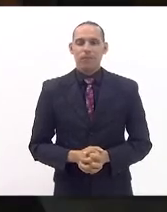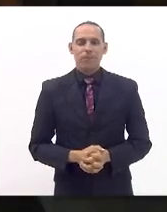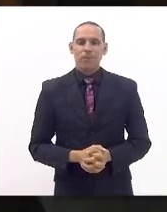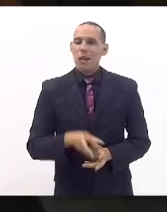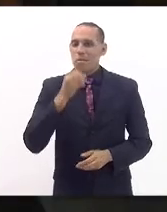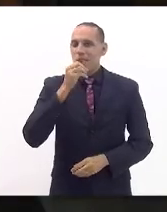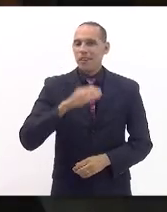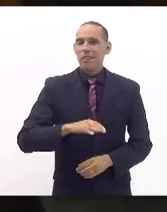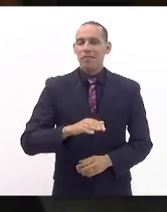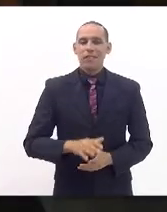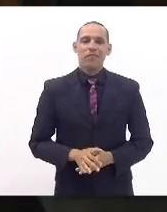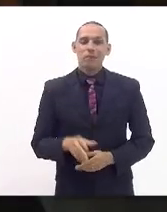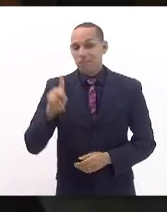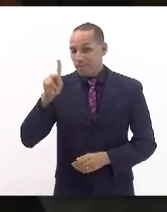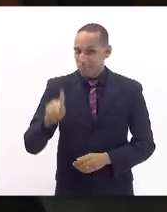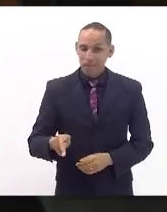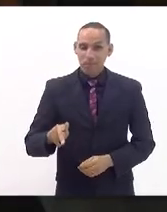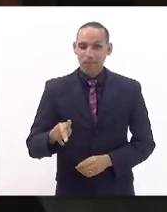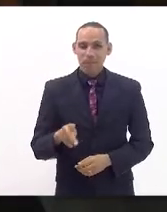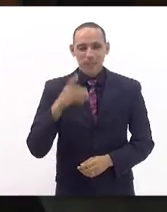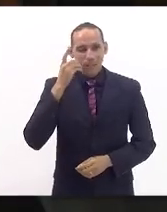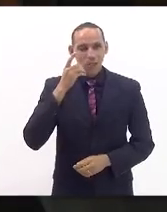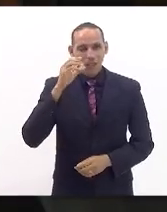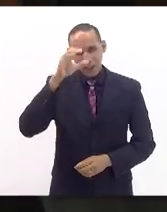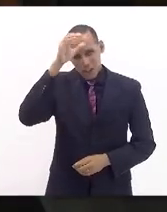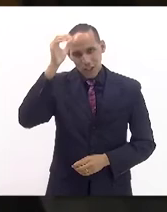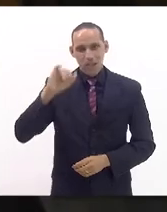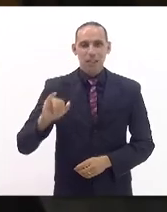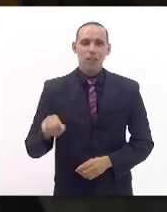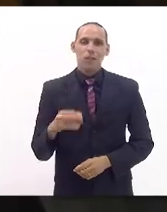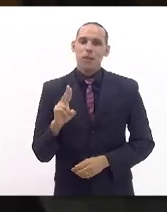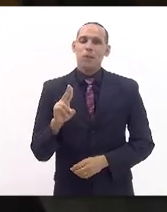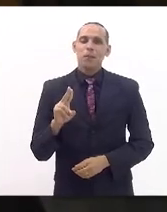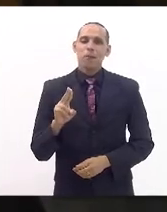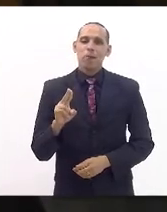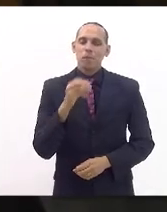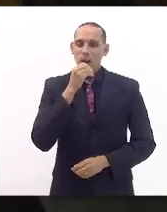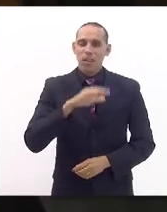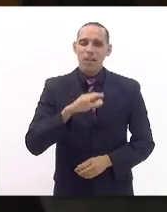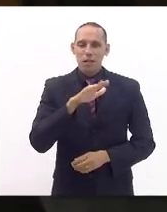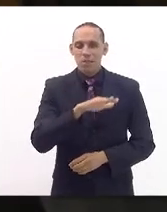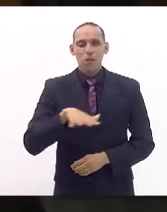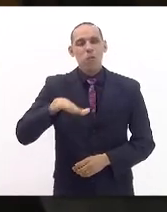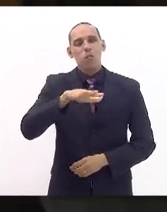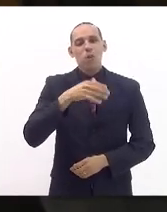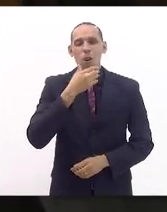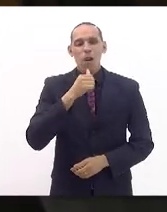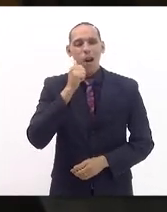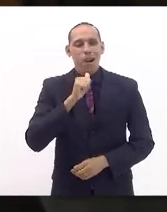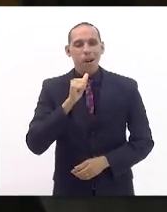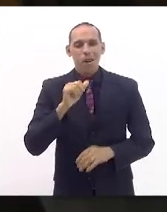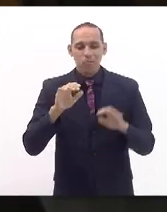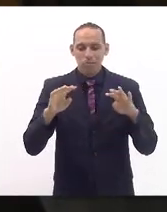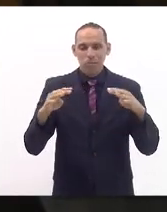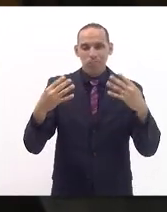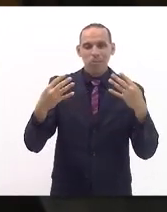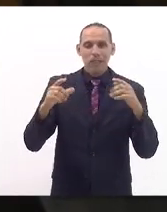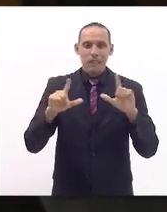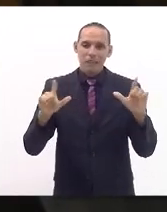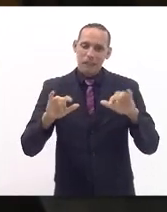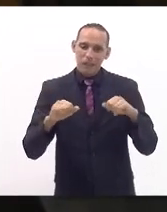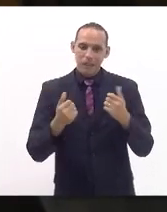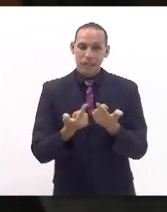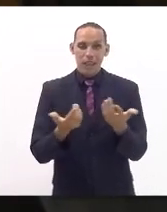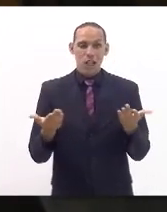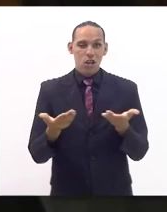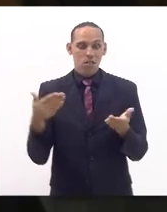Boa tarde, presidenta, deputada Tia Ju. Boa tarde a todas e todos que nos acompanham pela TV Alerj. Hoje eu